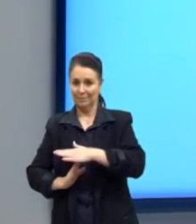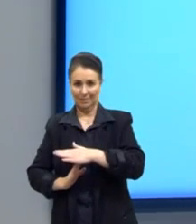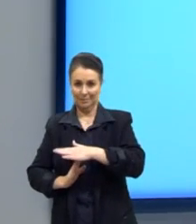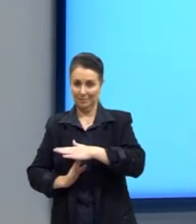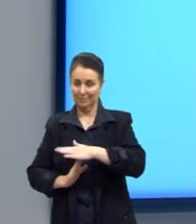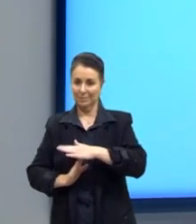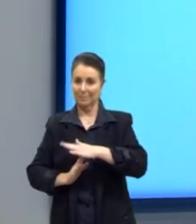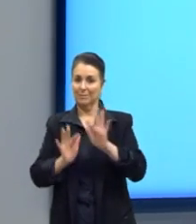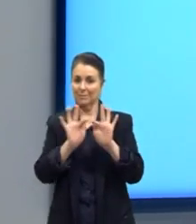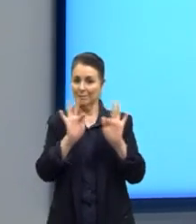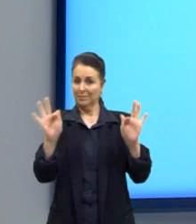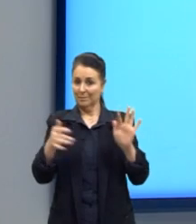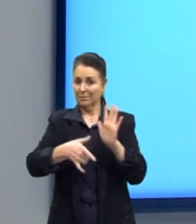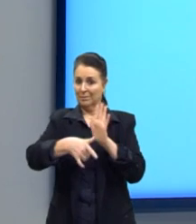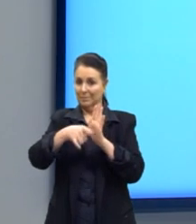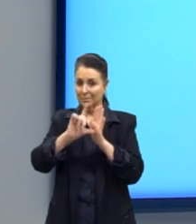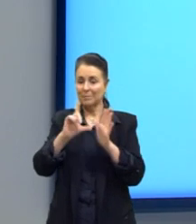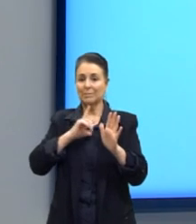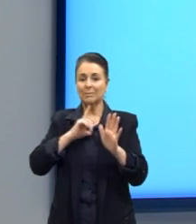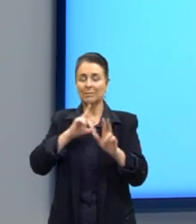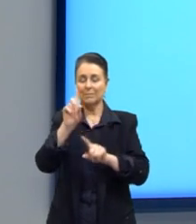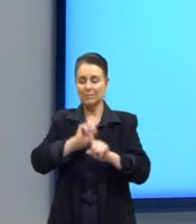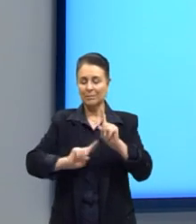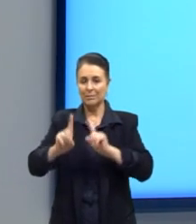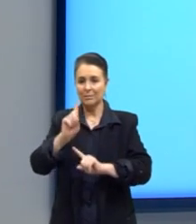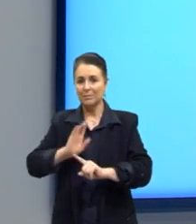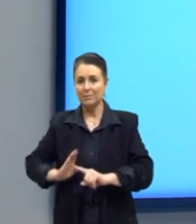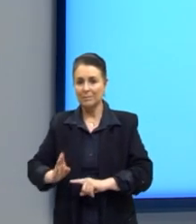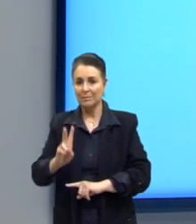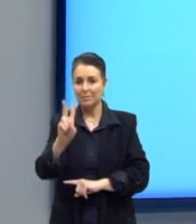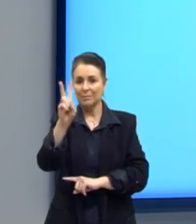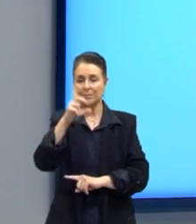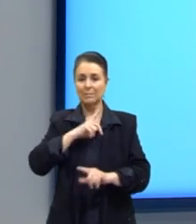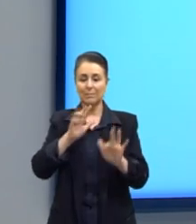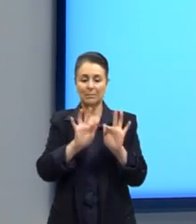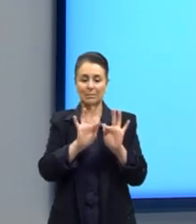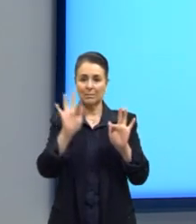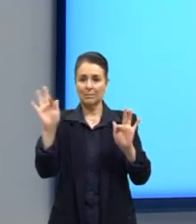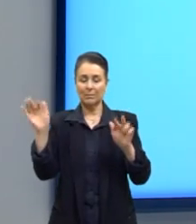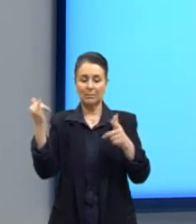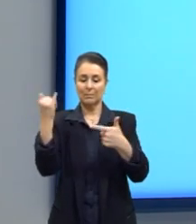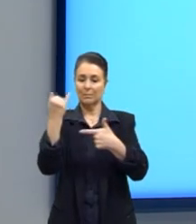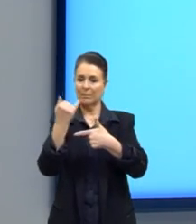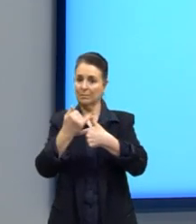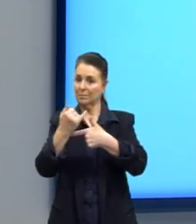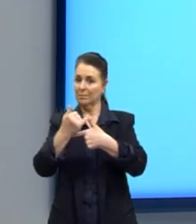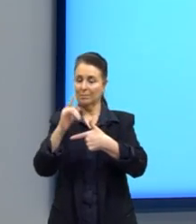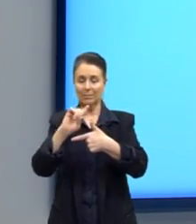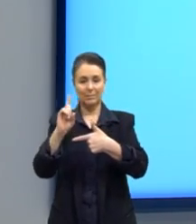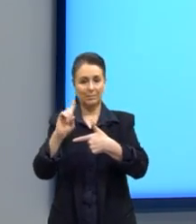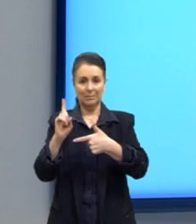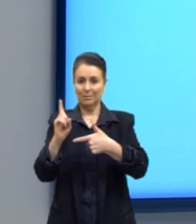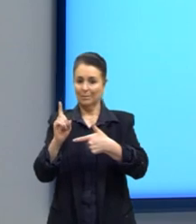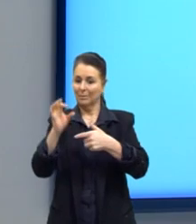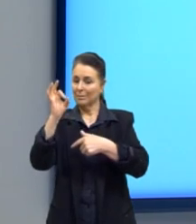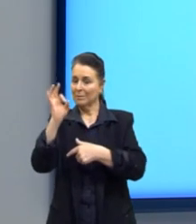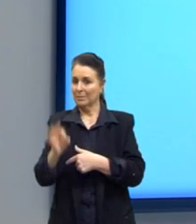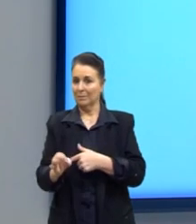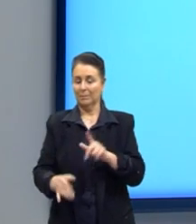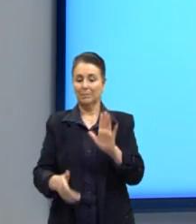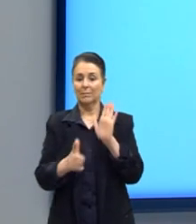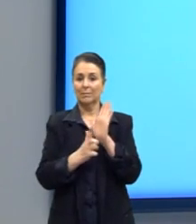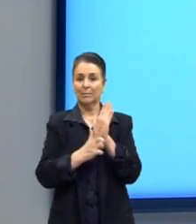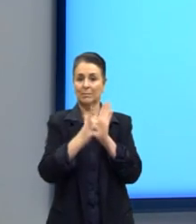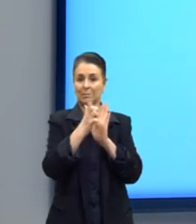além disso existem alguns valores para os quais a função tangente não está definida a lei de